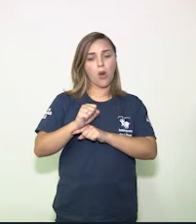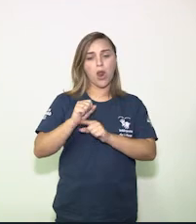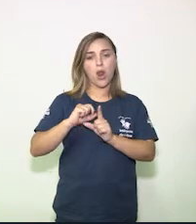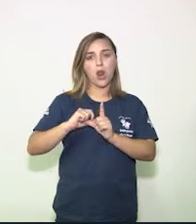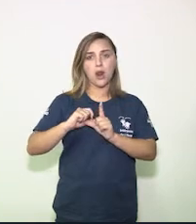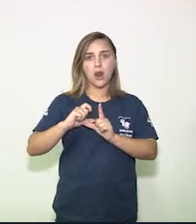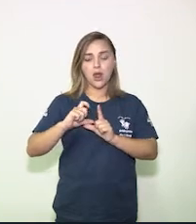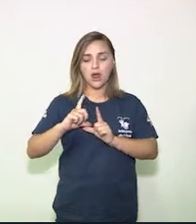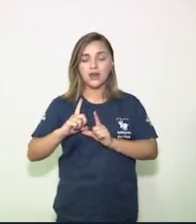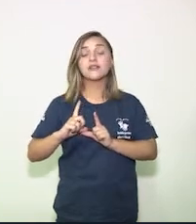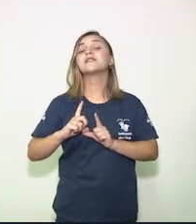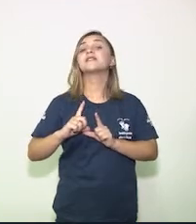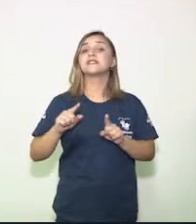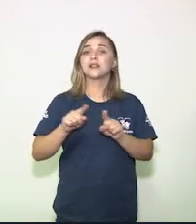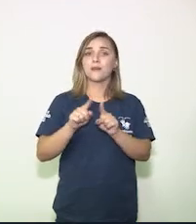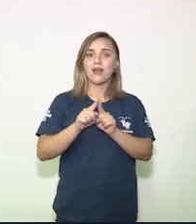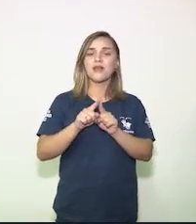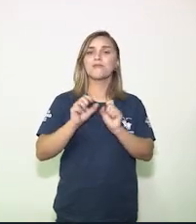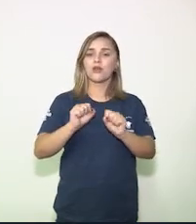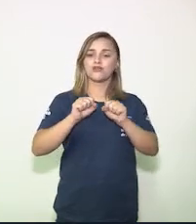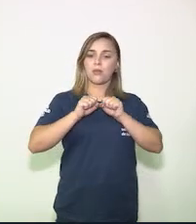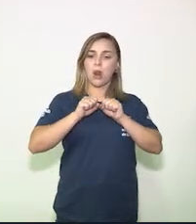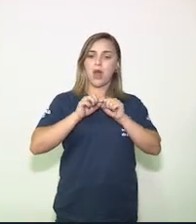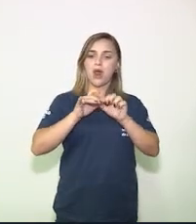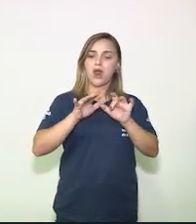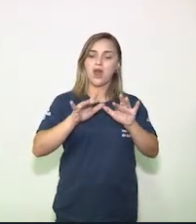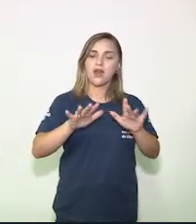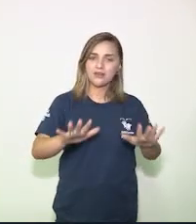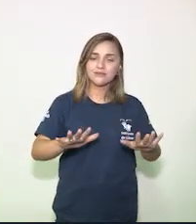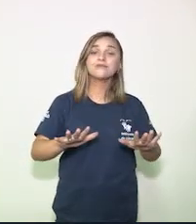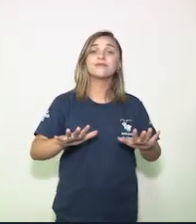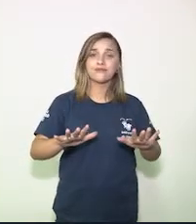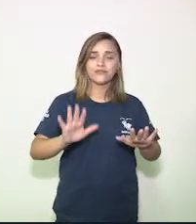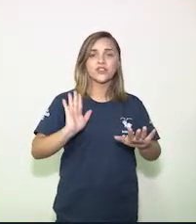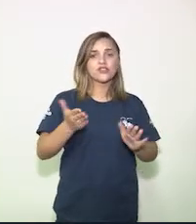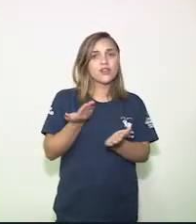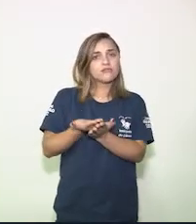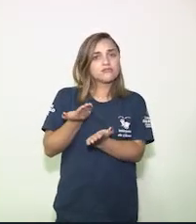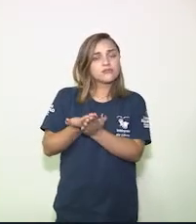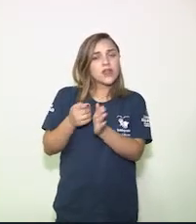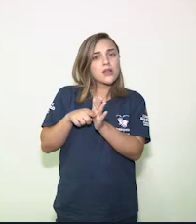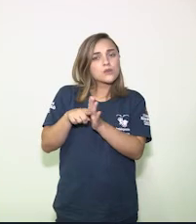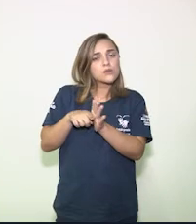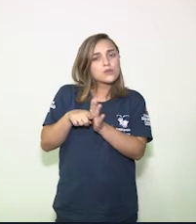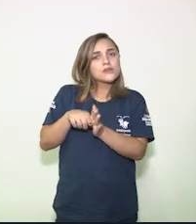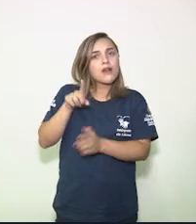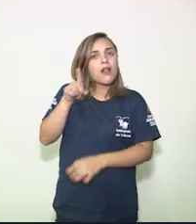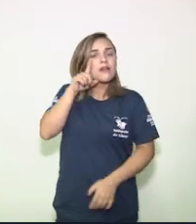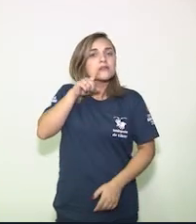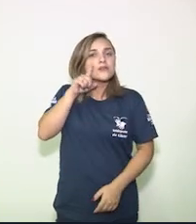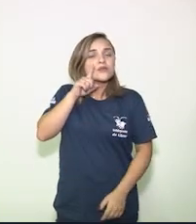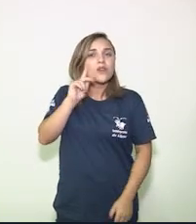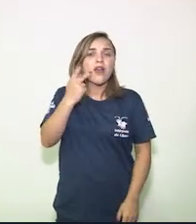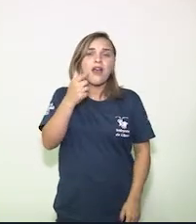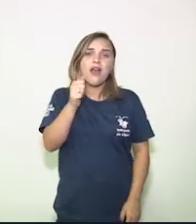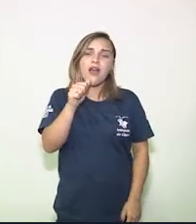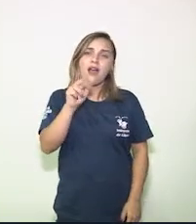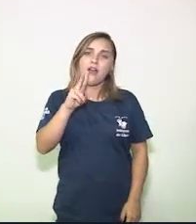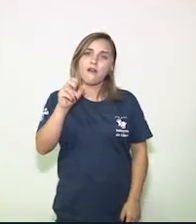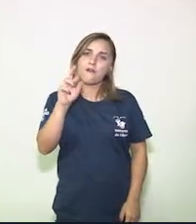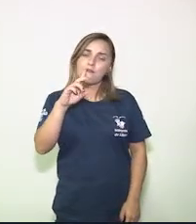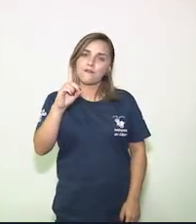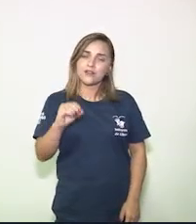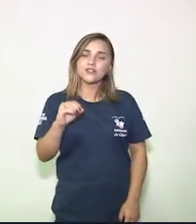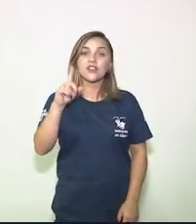revela-se potencial fonte de contágio. Esse é o estudo que foi realizado em Harvard, em 19